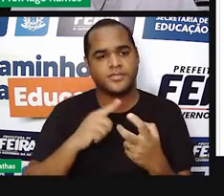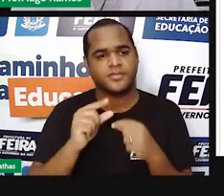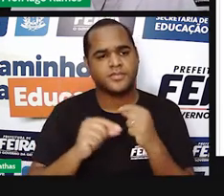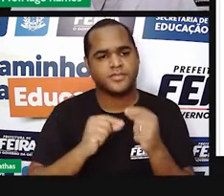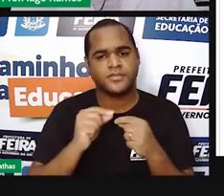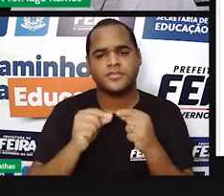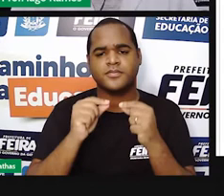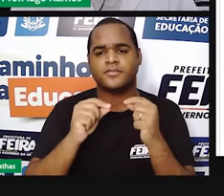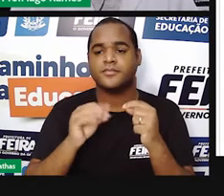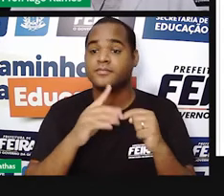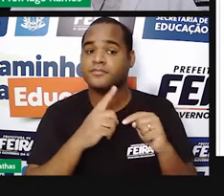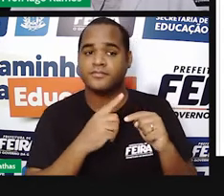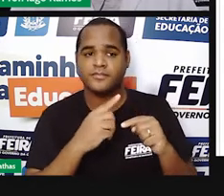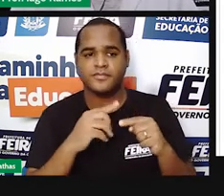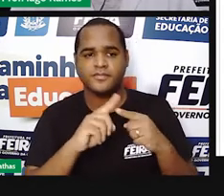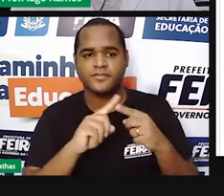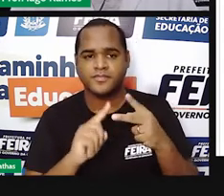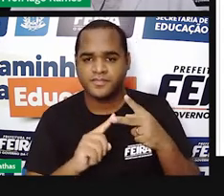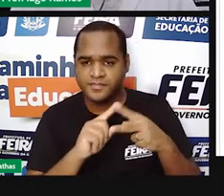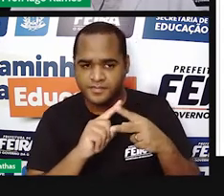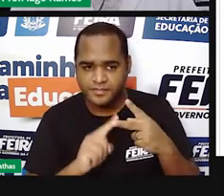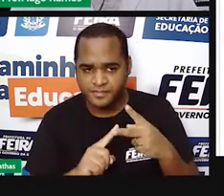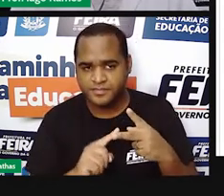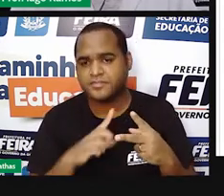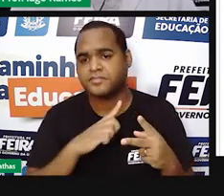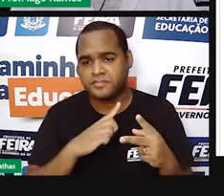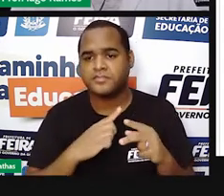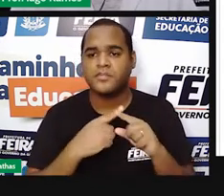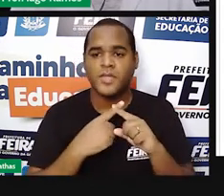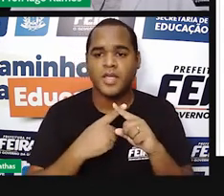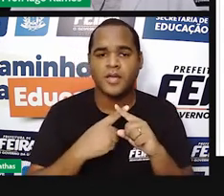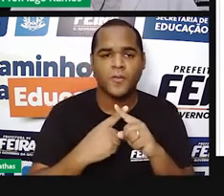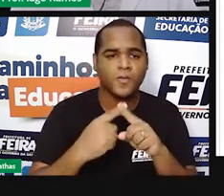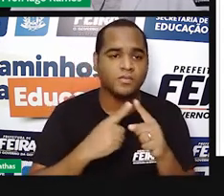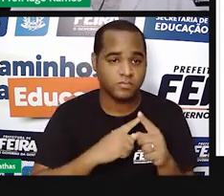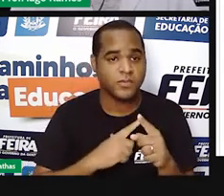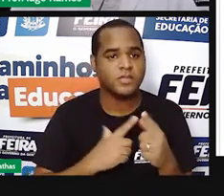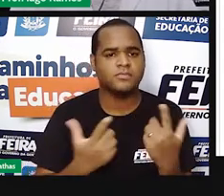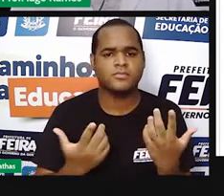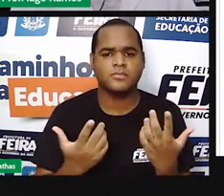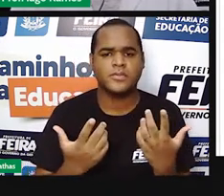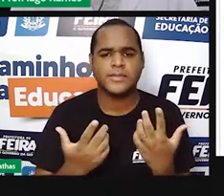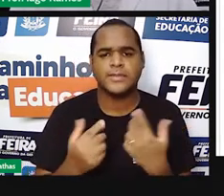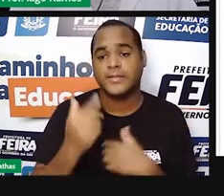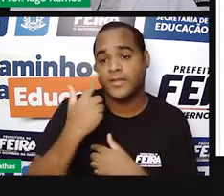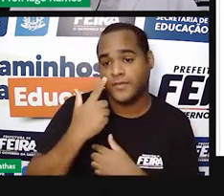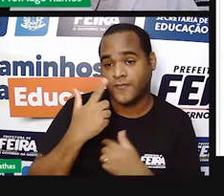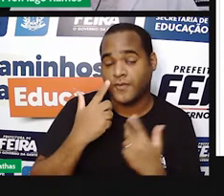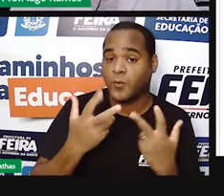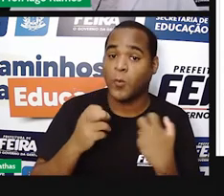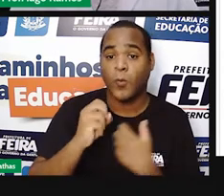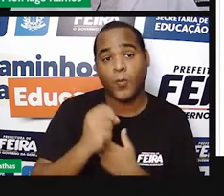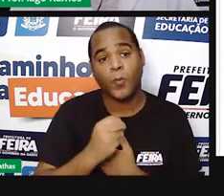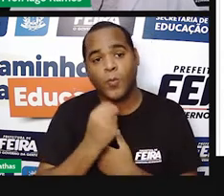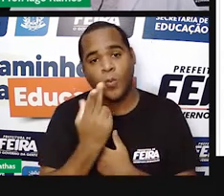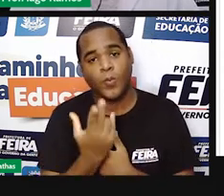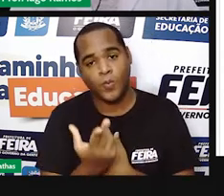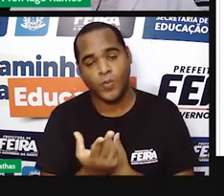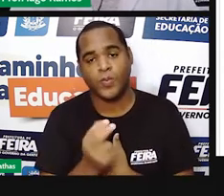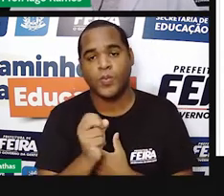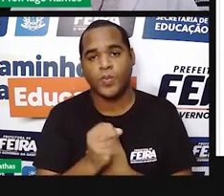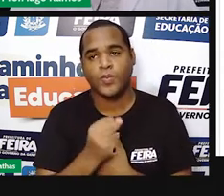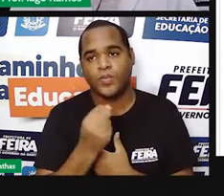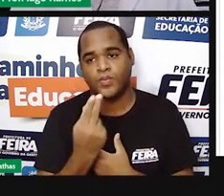três círculos então eu já tenho aqui uma maneira né olha só ou o